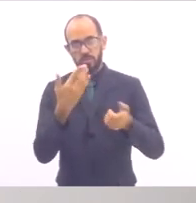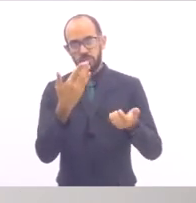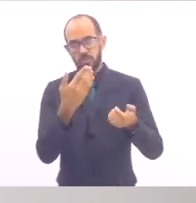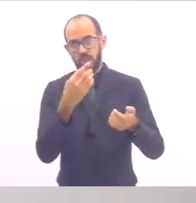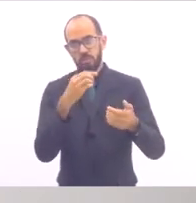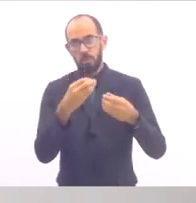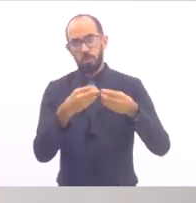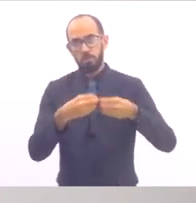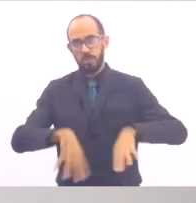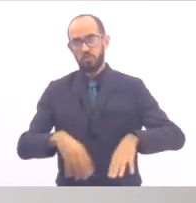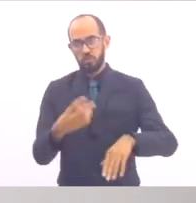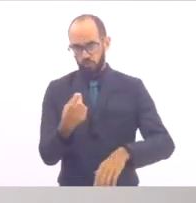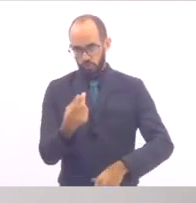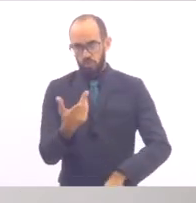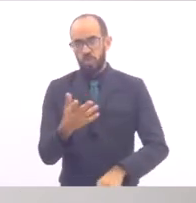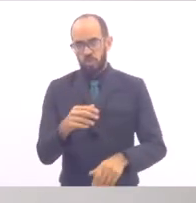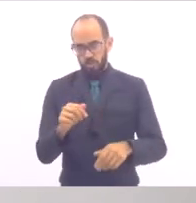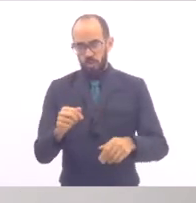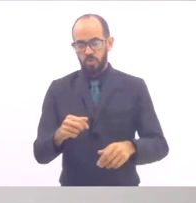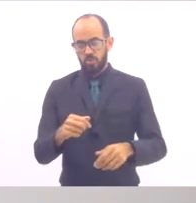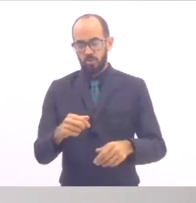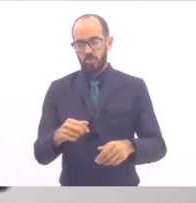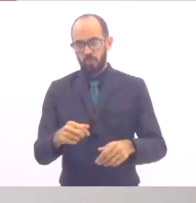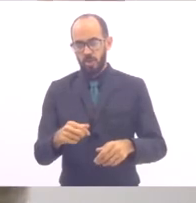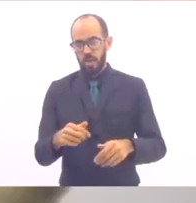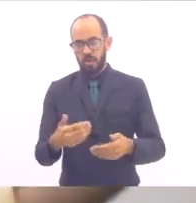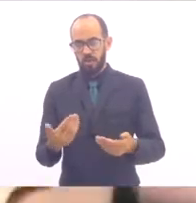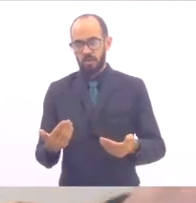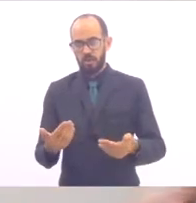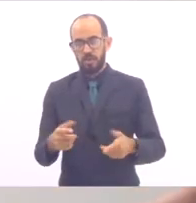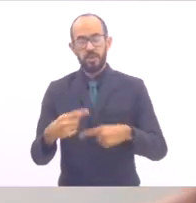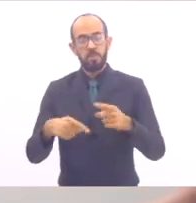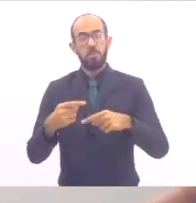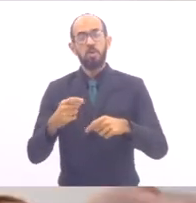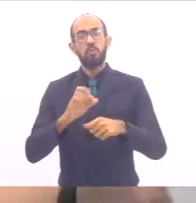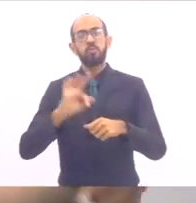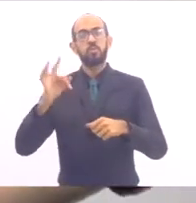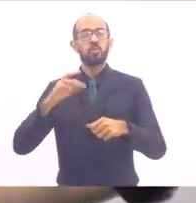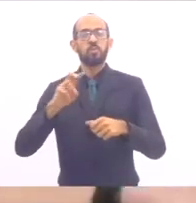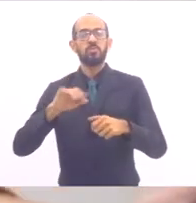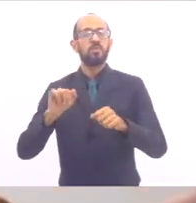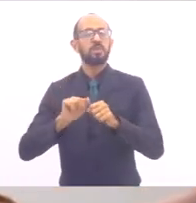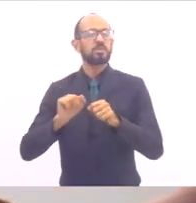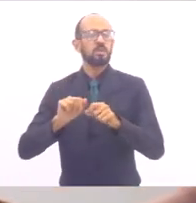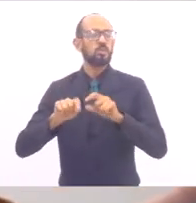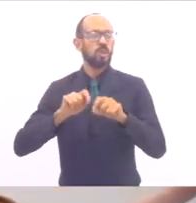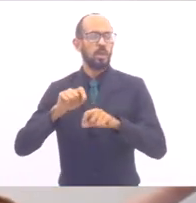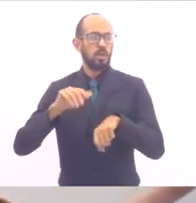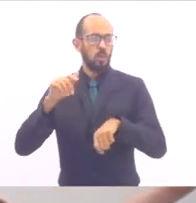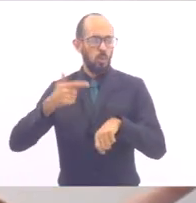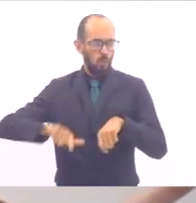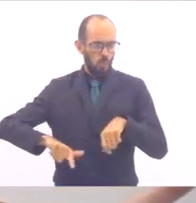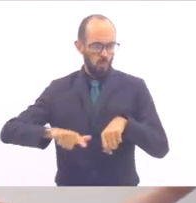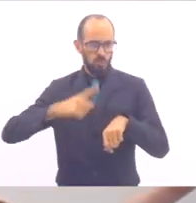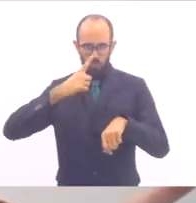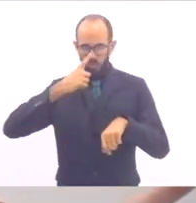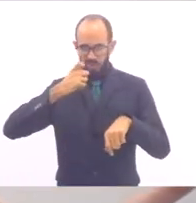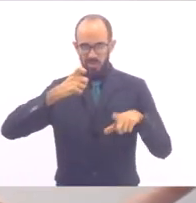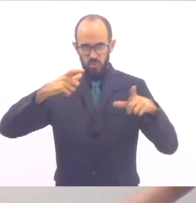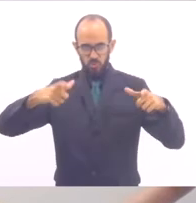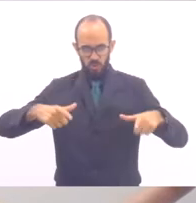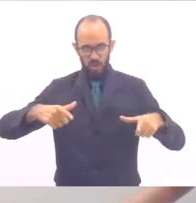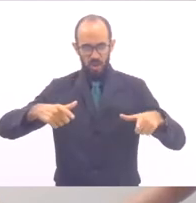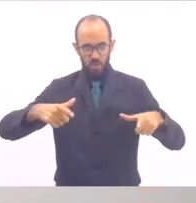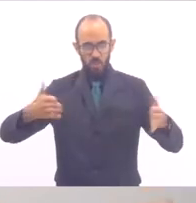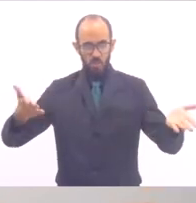a gente está acabando com a vida útil dos aterros. A gente vai fazer o quê daqui uns anos? Fazer mais aterros? Então, assim, a gente